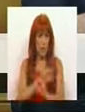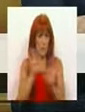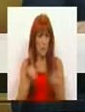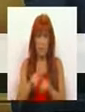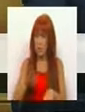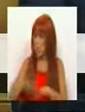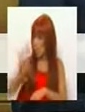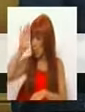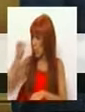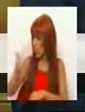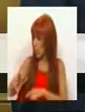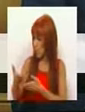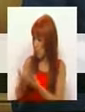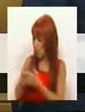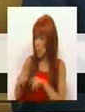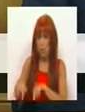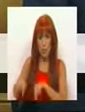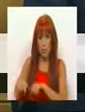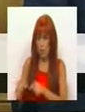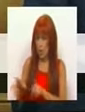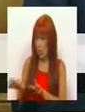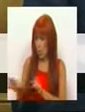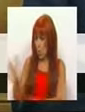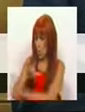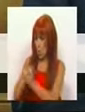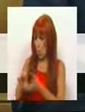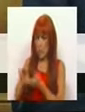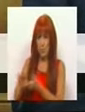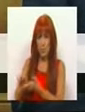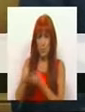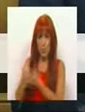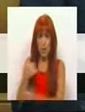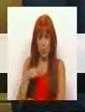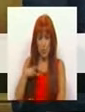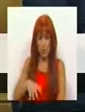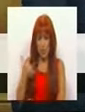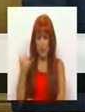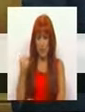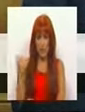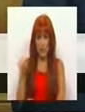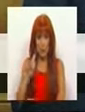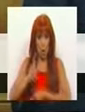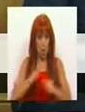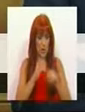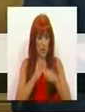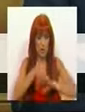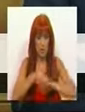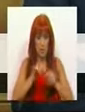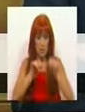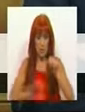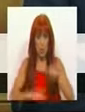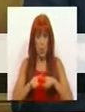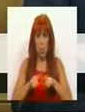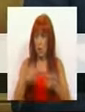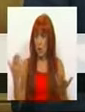anterior Governo que negociou o atual quadro comunitário de apoio, Portugal 2020, e naquilo que são as intervenções passíveis de fazer no